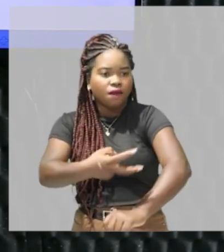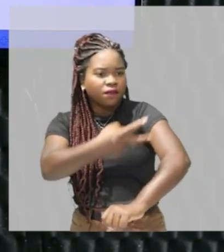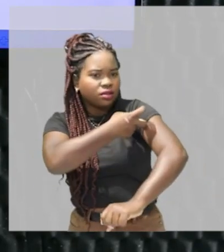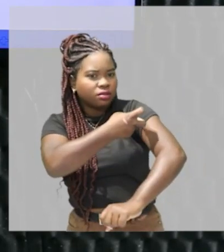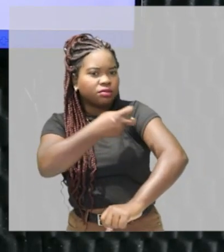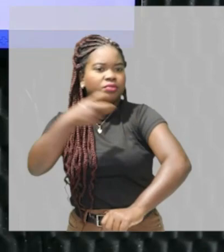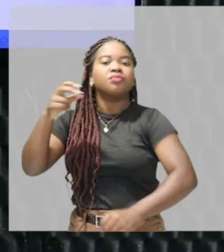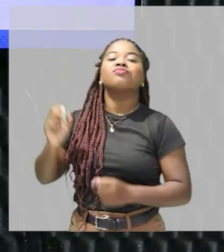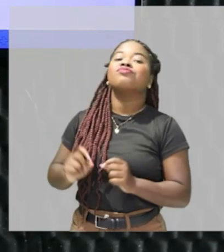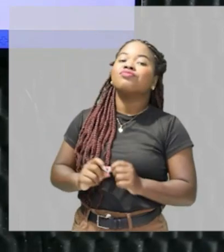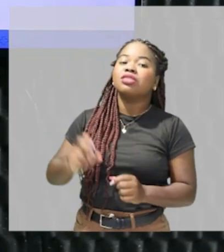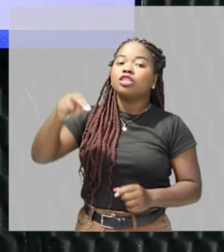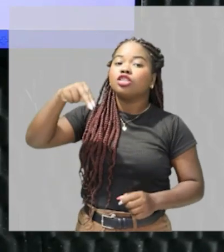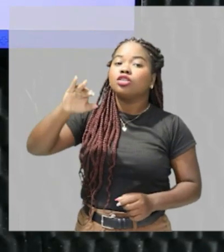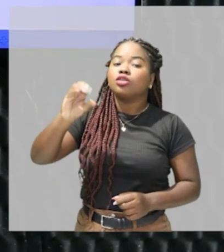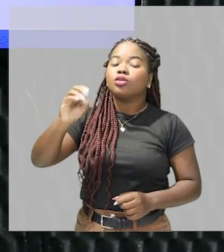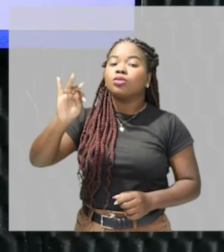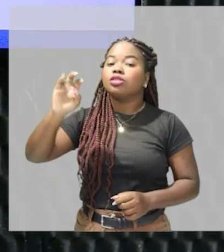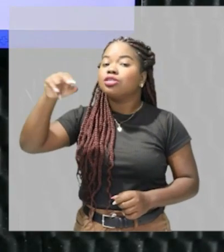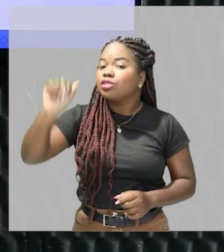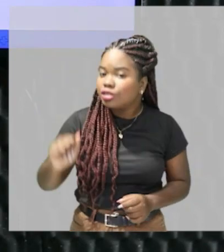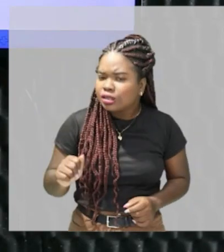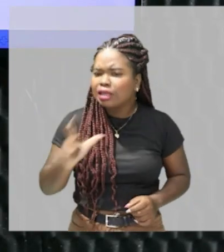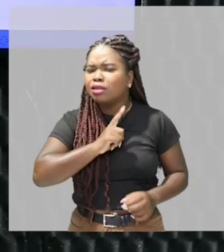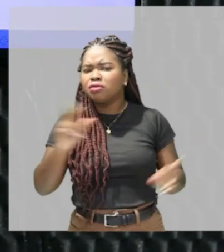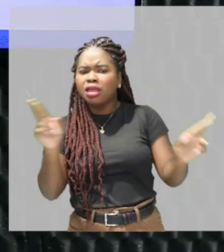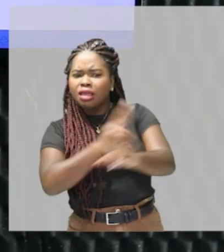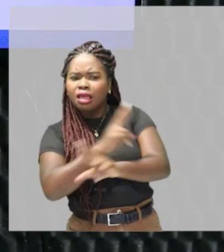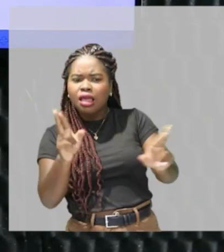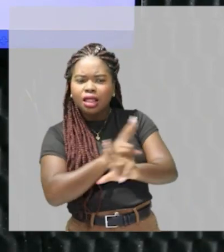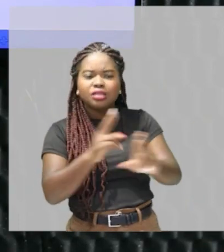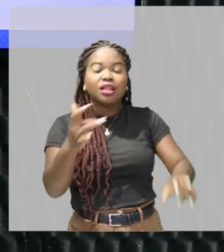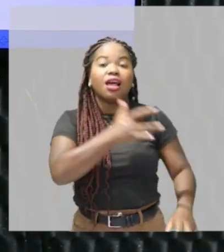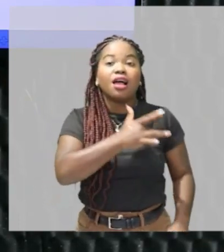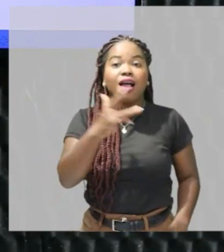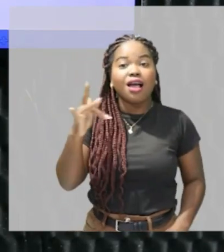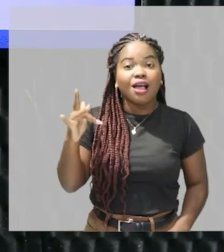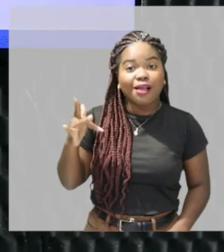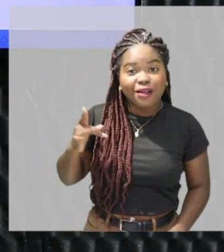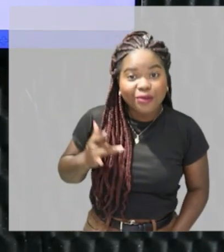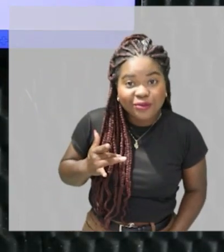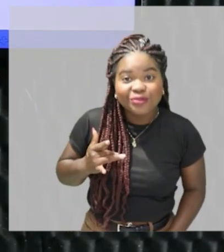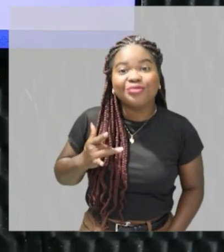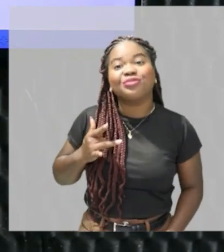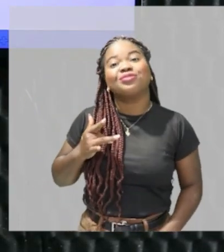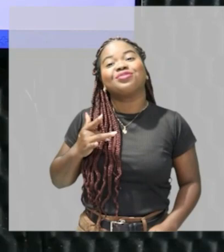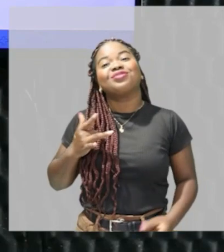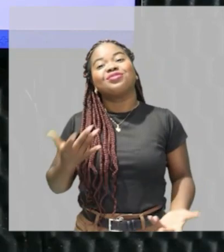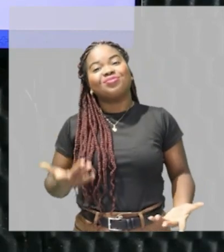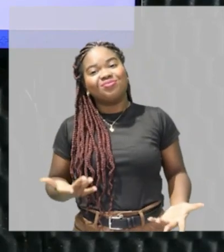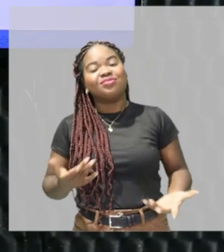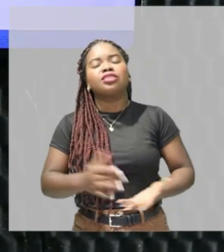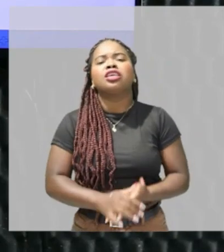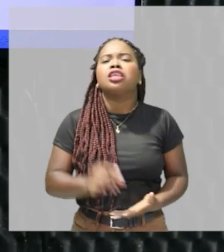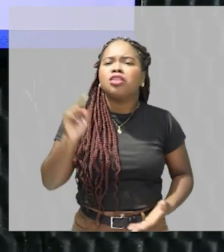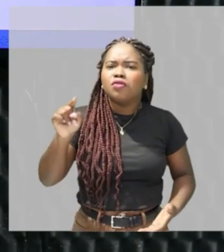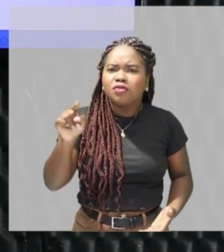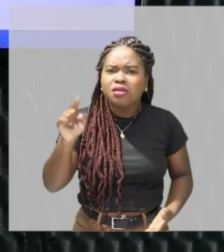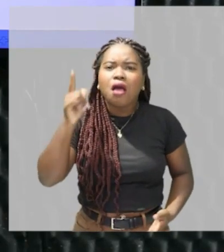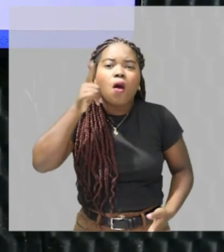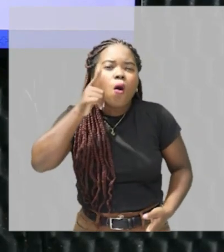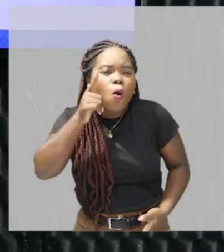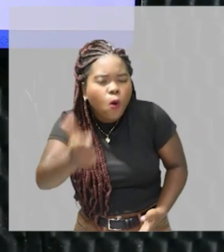nicotina. Então, é um texto que está falando sobre alguma coisa relacionada à saúde, a questão do tabagismo. Então, você